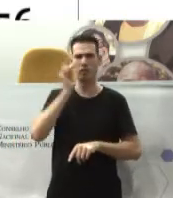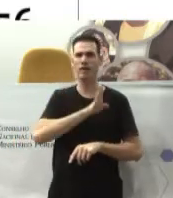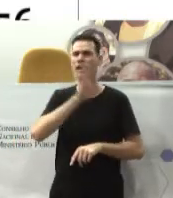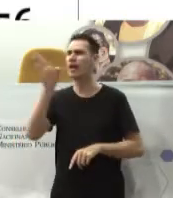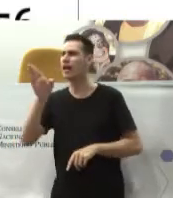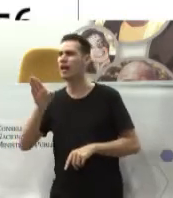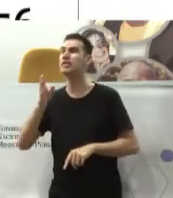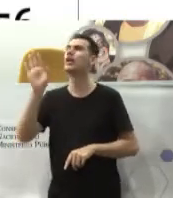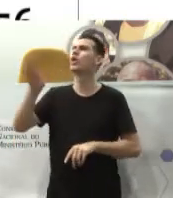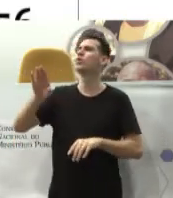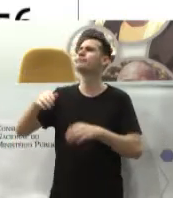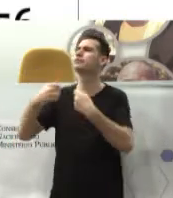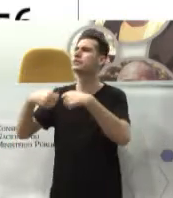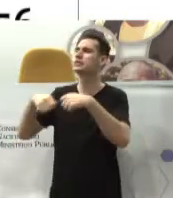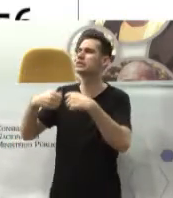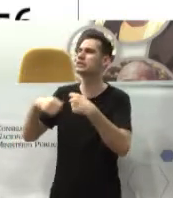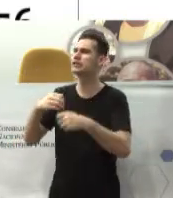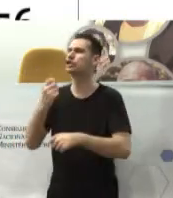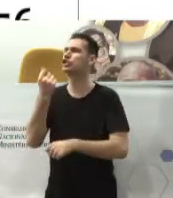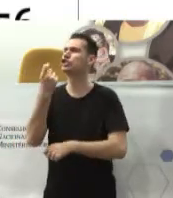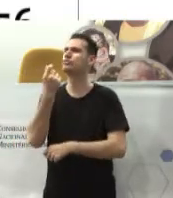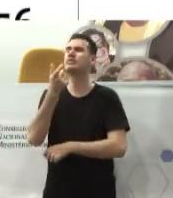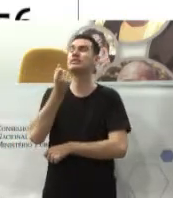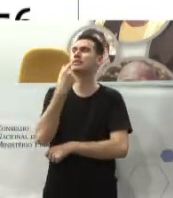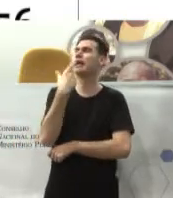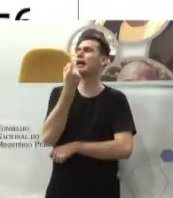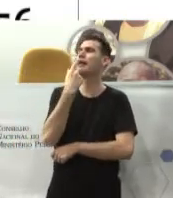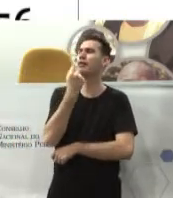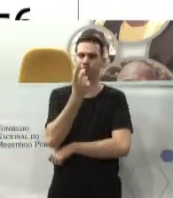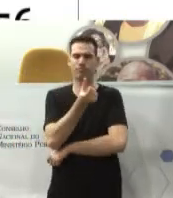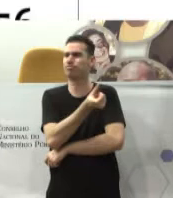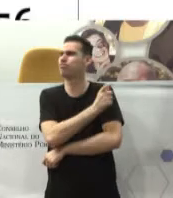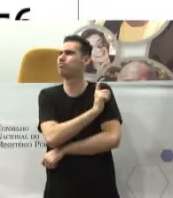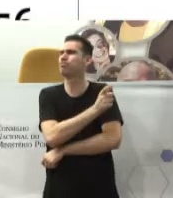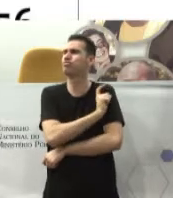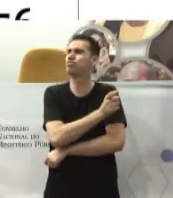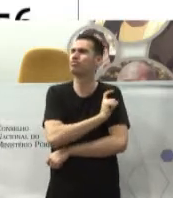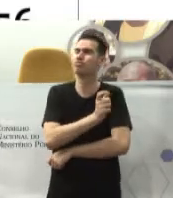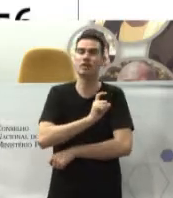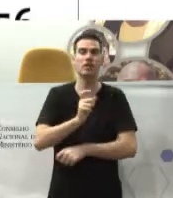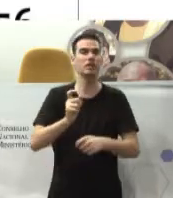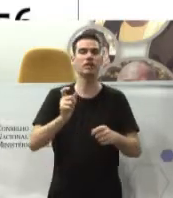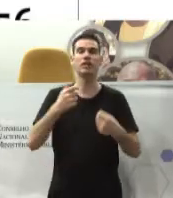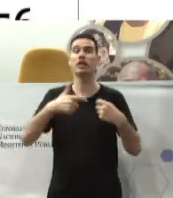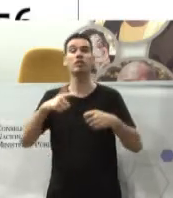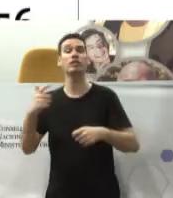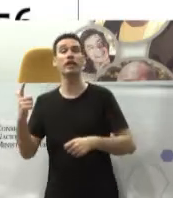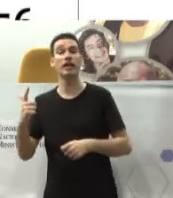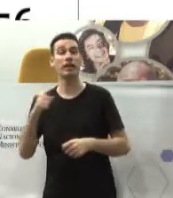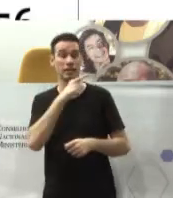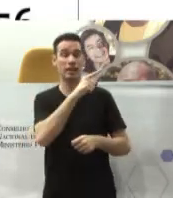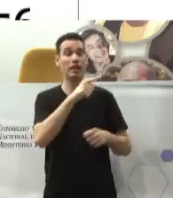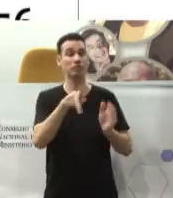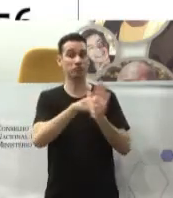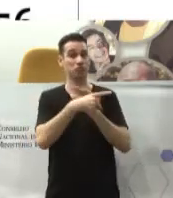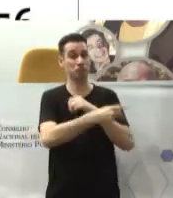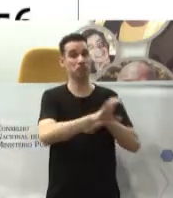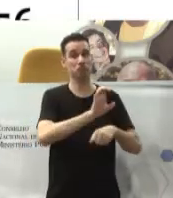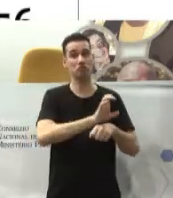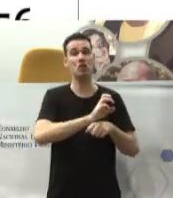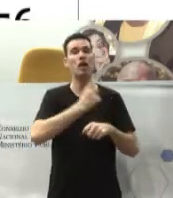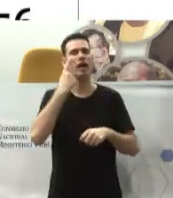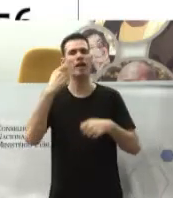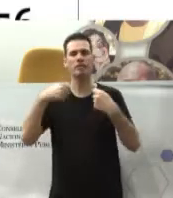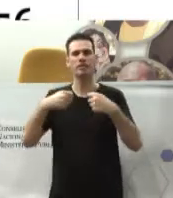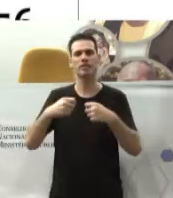para medicamentos que não estão previstos na RENAME, elas têm que, entre os três requisitos para que isso seja examinado pelo Poder